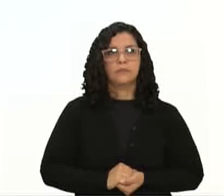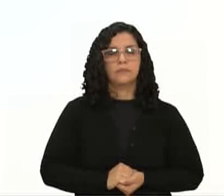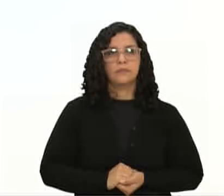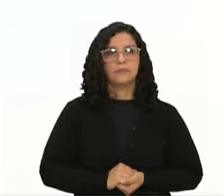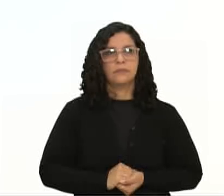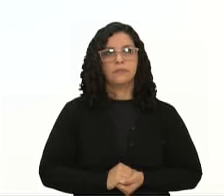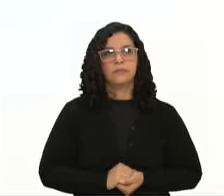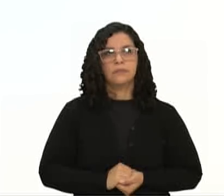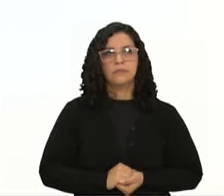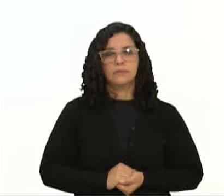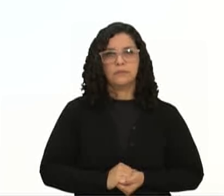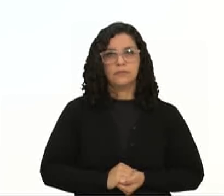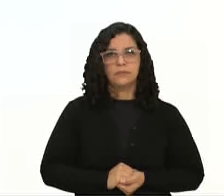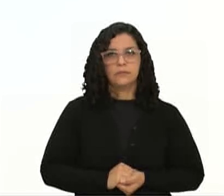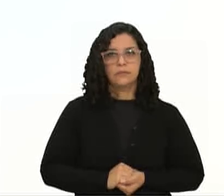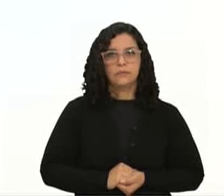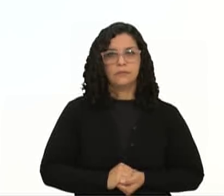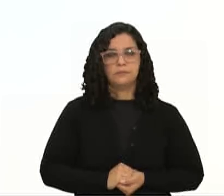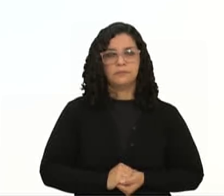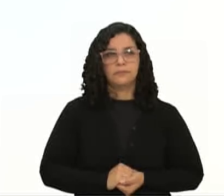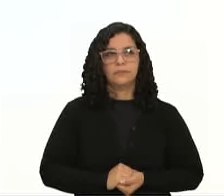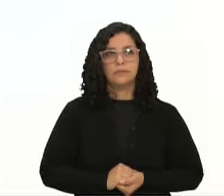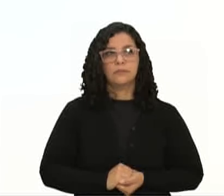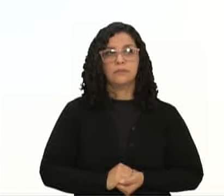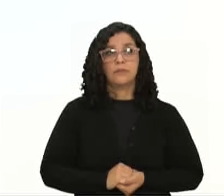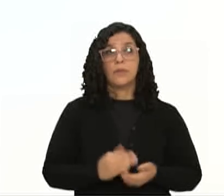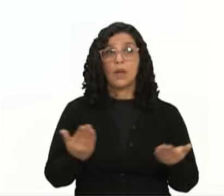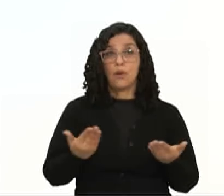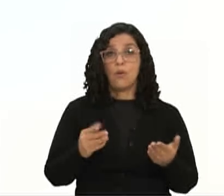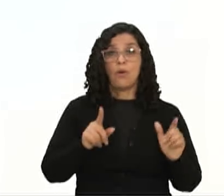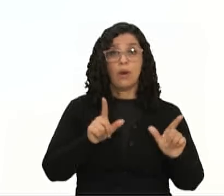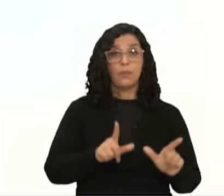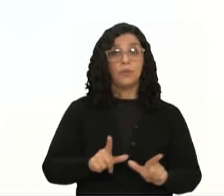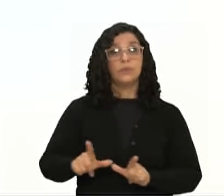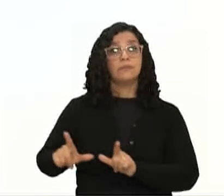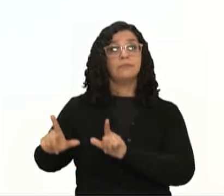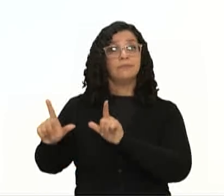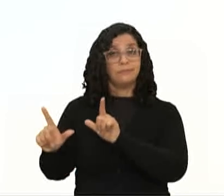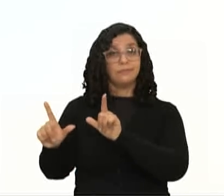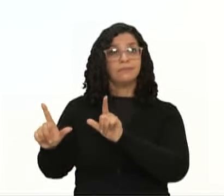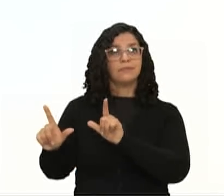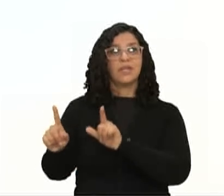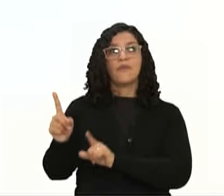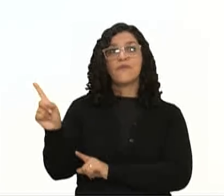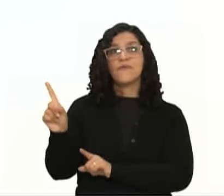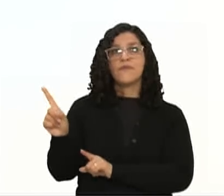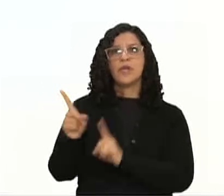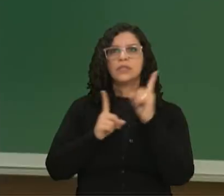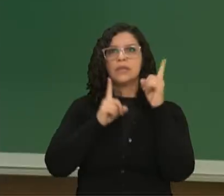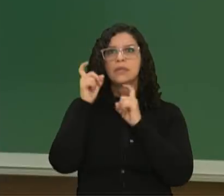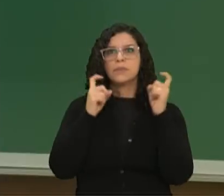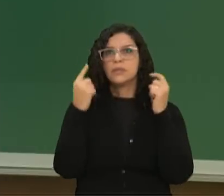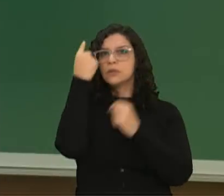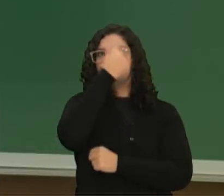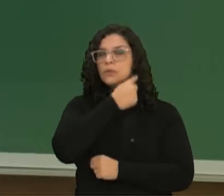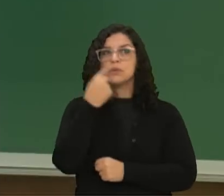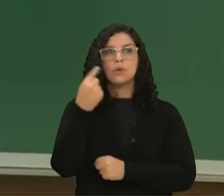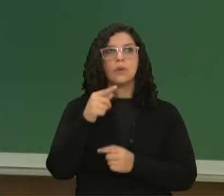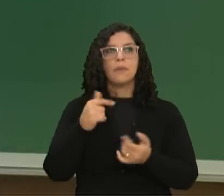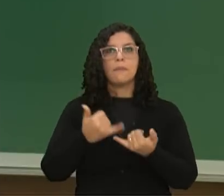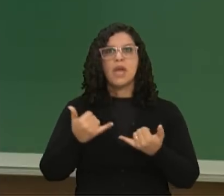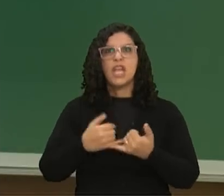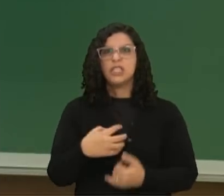they left out some pieces. E aí eles chegam no momento ali, olha a expressão do rosto deles. Eles